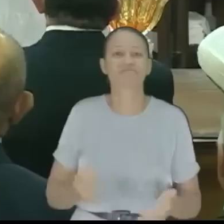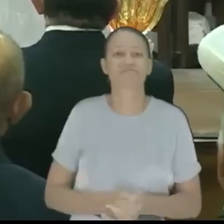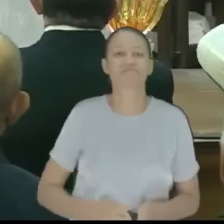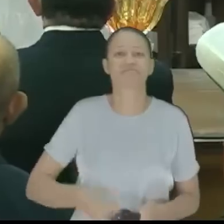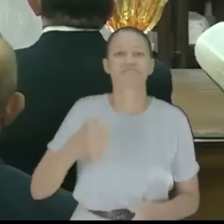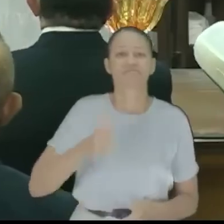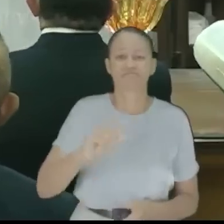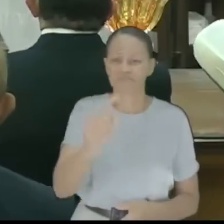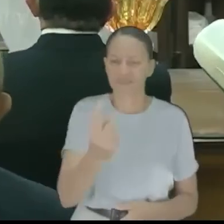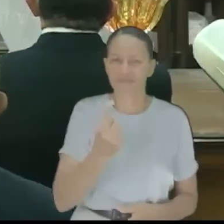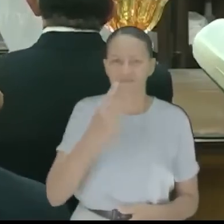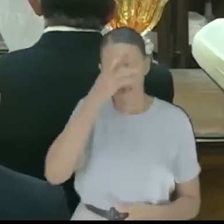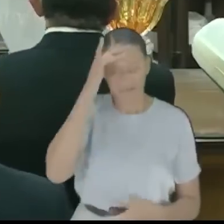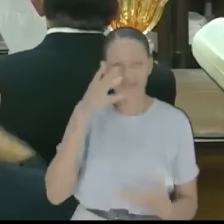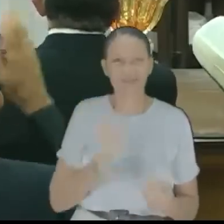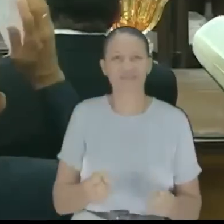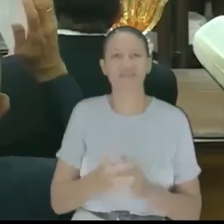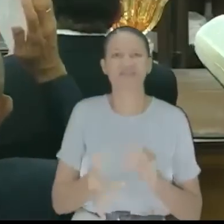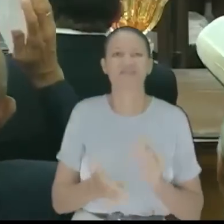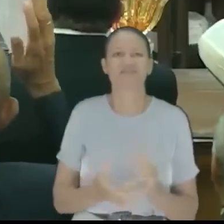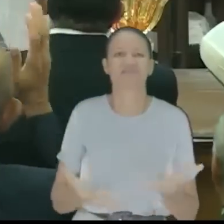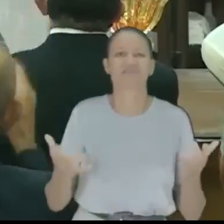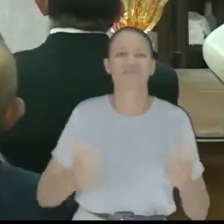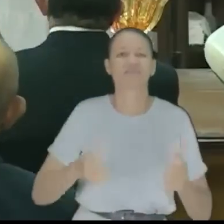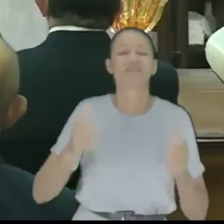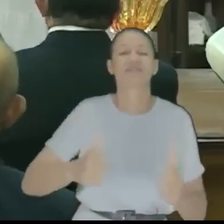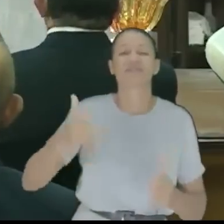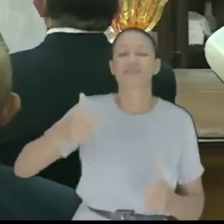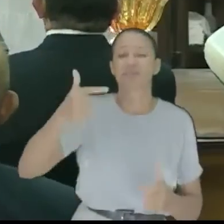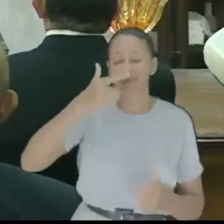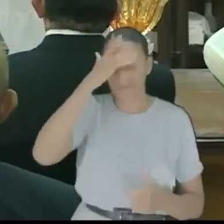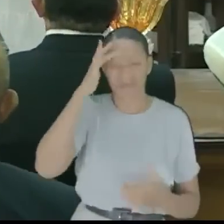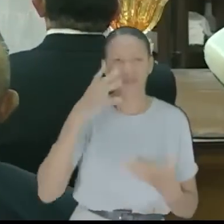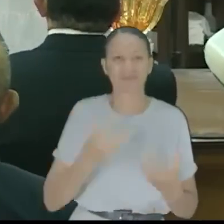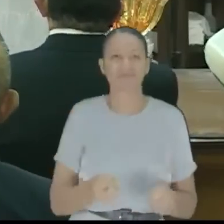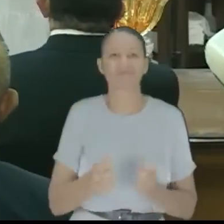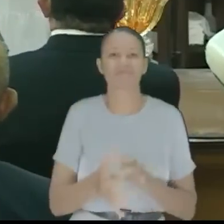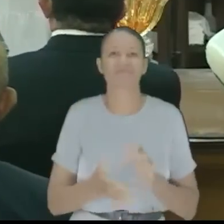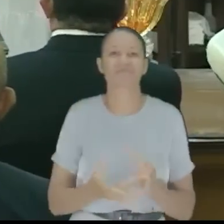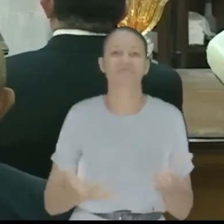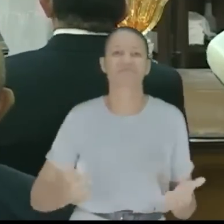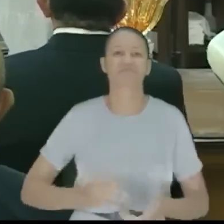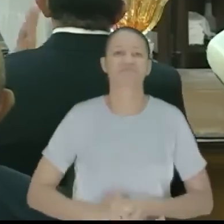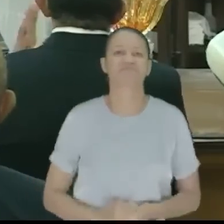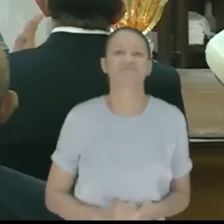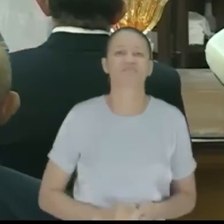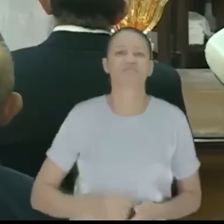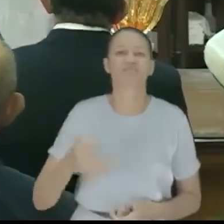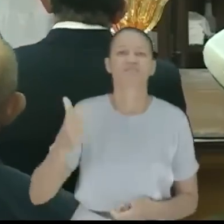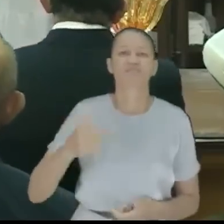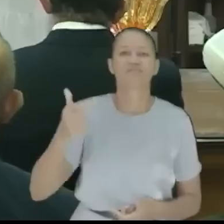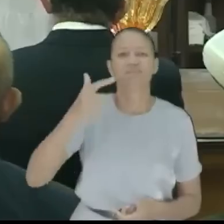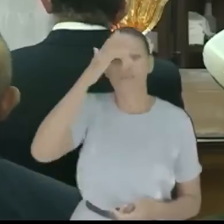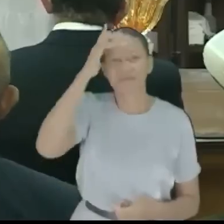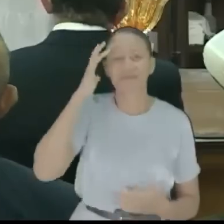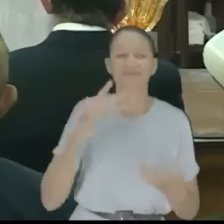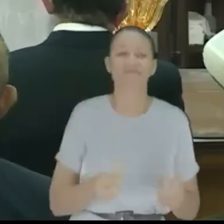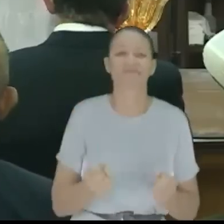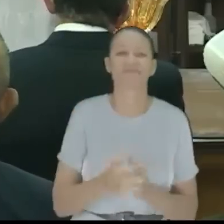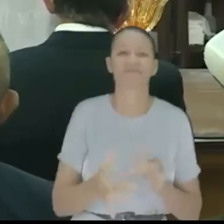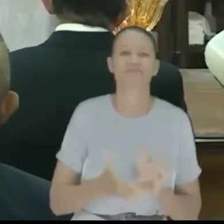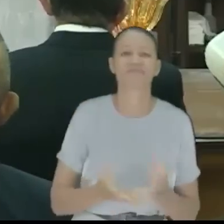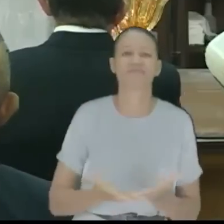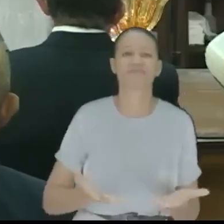primeira pessoa, igreja? Glória a Deus. Onde está a segunda pessoa? Onde está a segunda pessoa? Levante a mão em